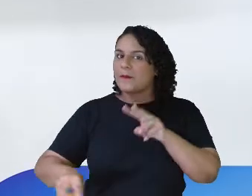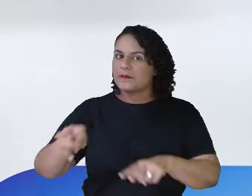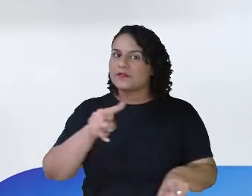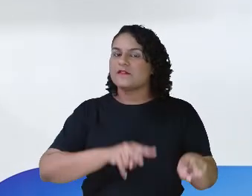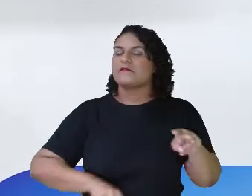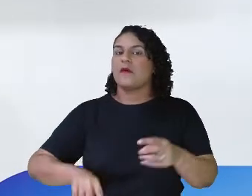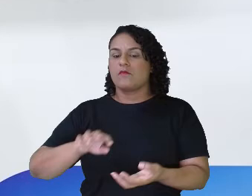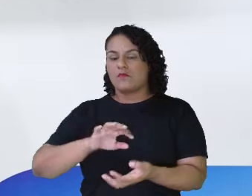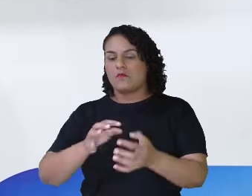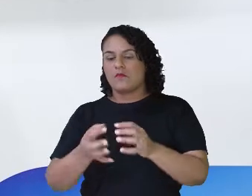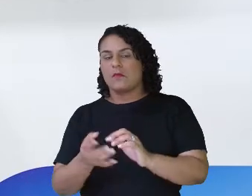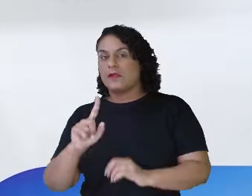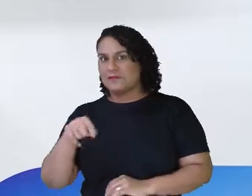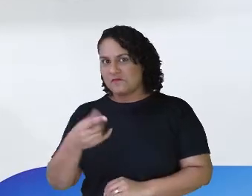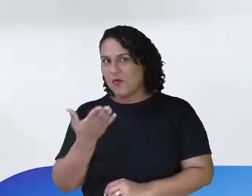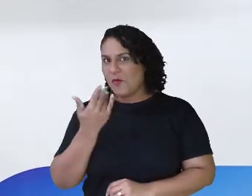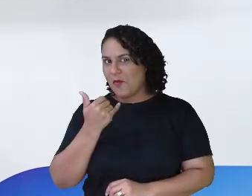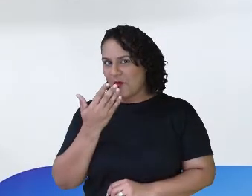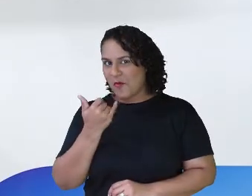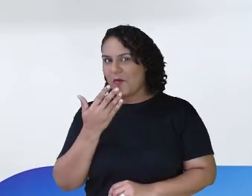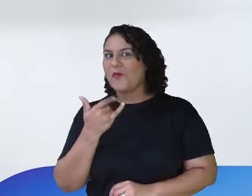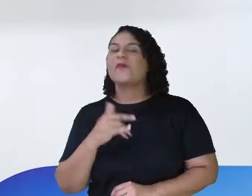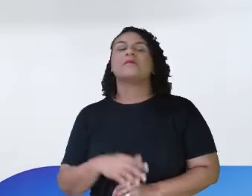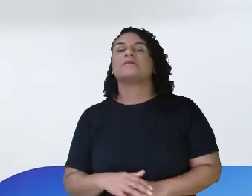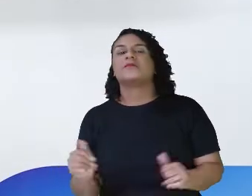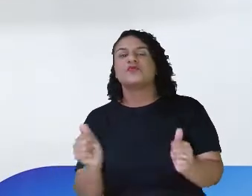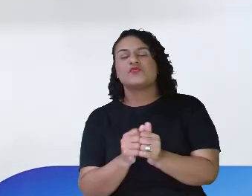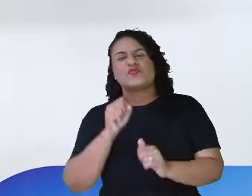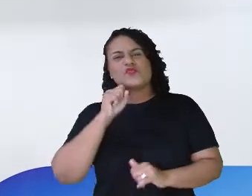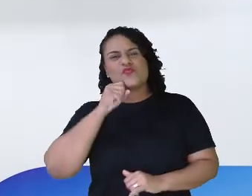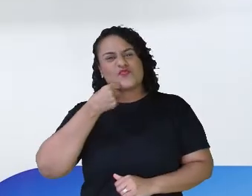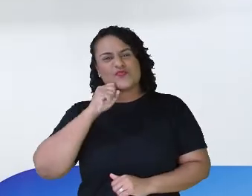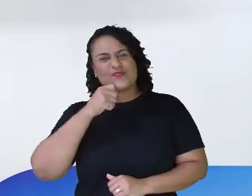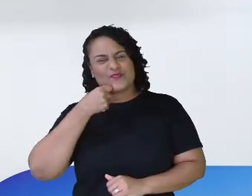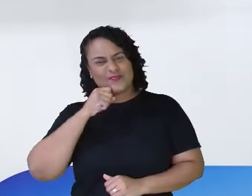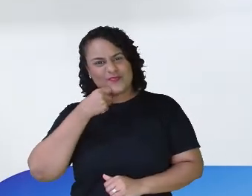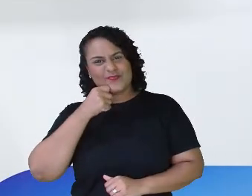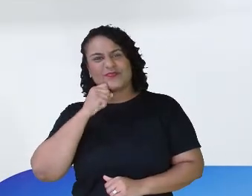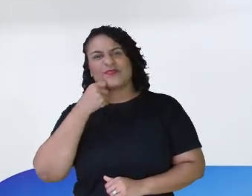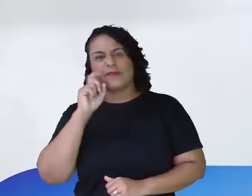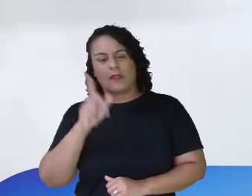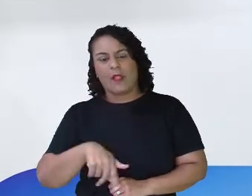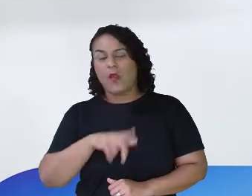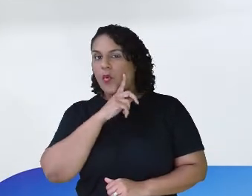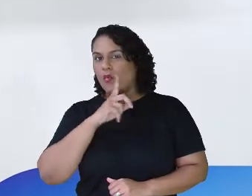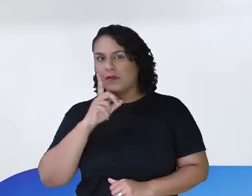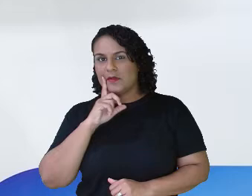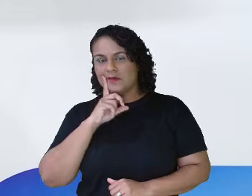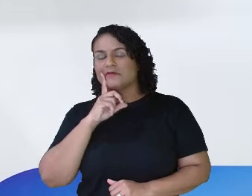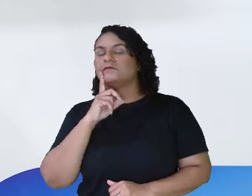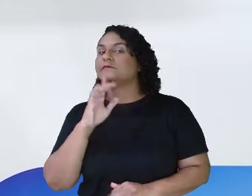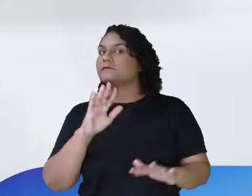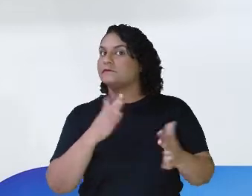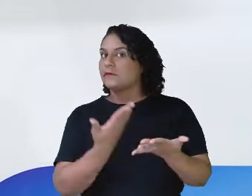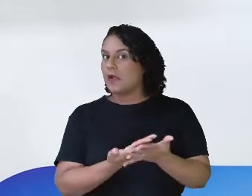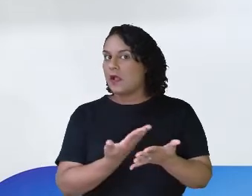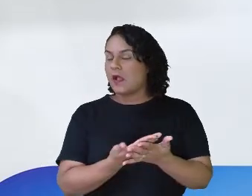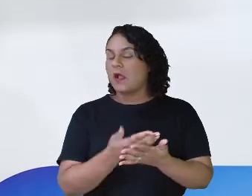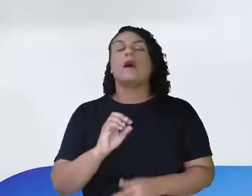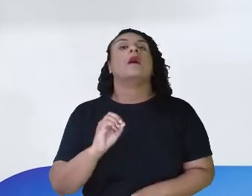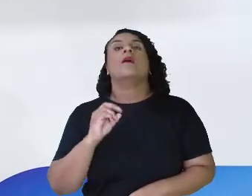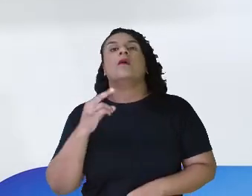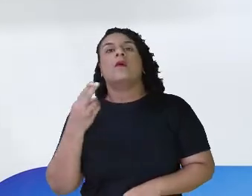e, claro, depois coma, né? Para tomar com aquele suquinho. Já garante o lanche ou da aula ou